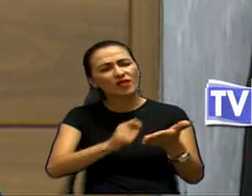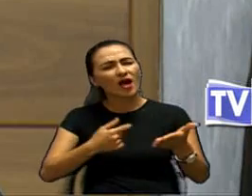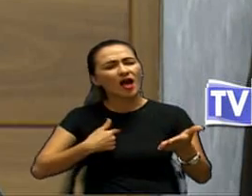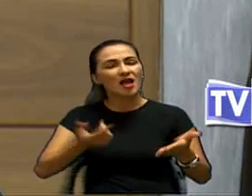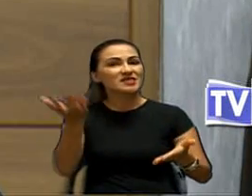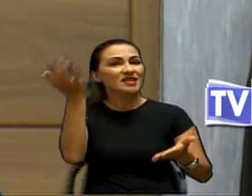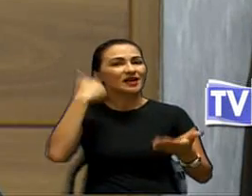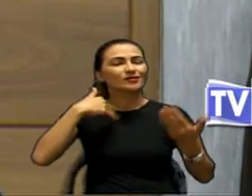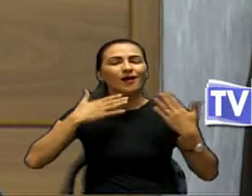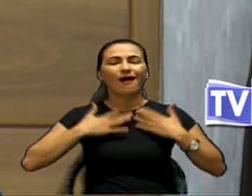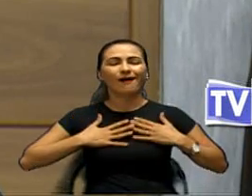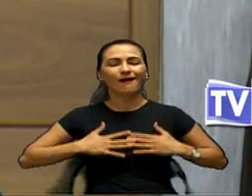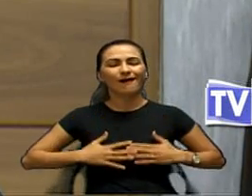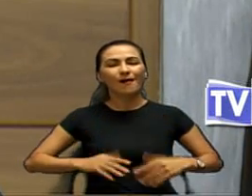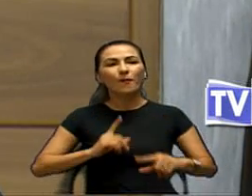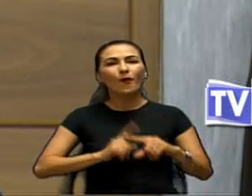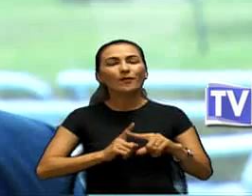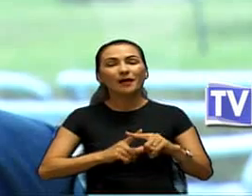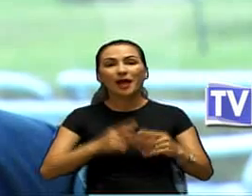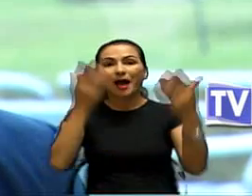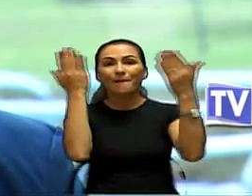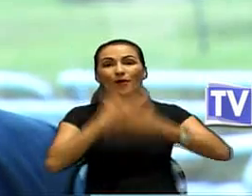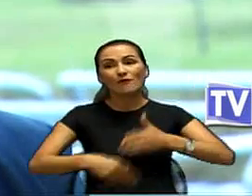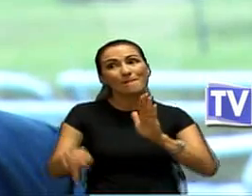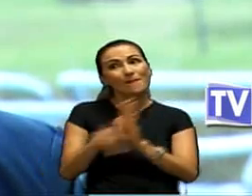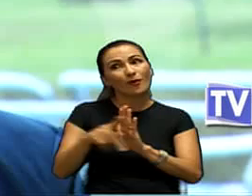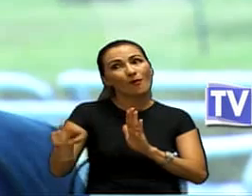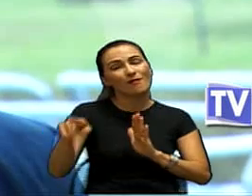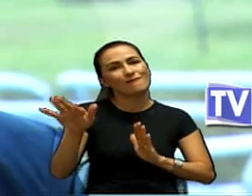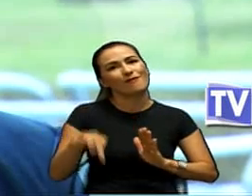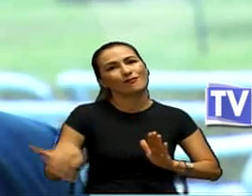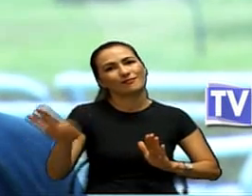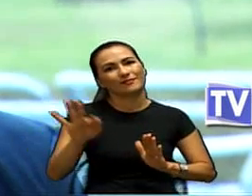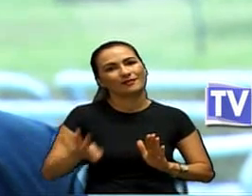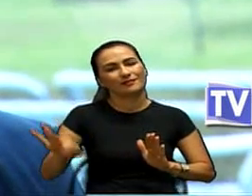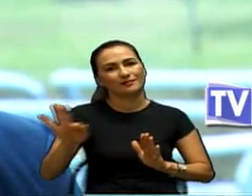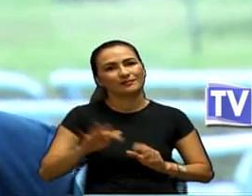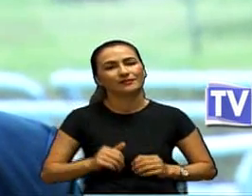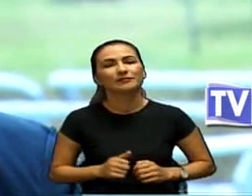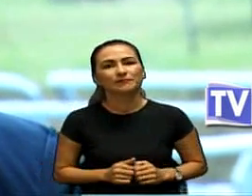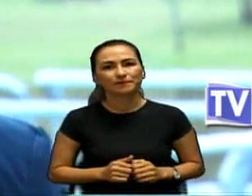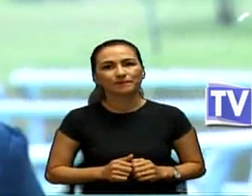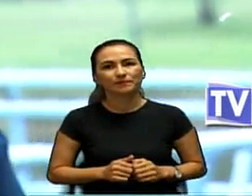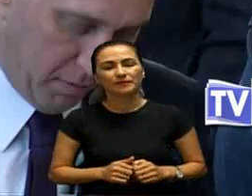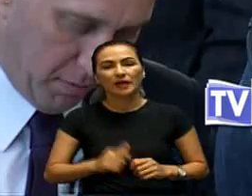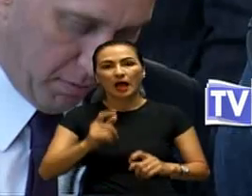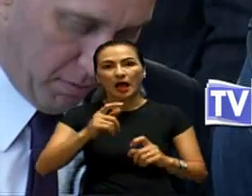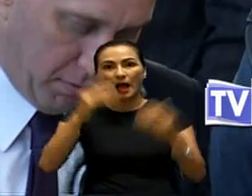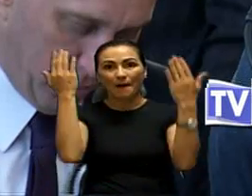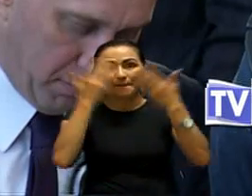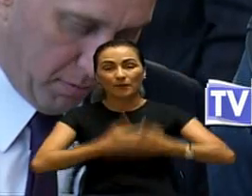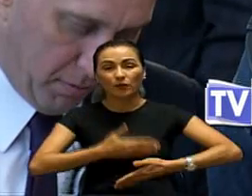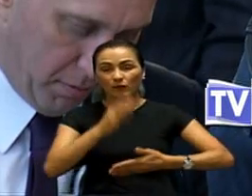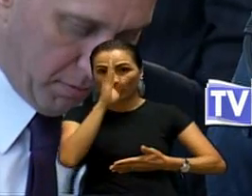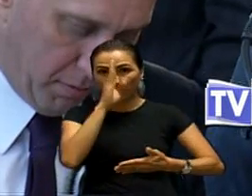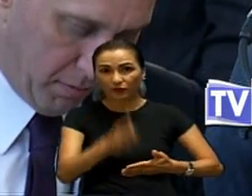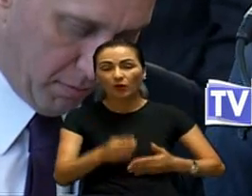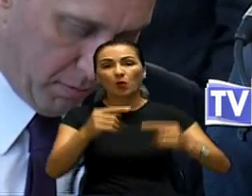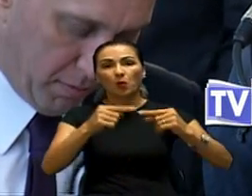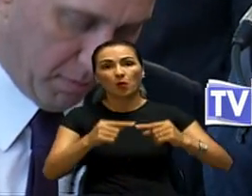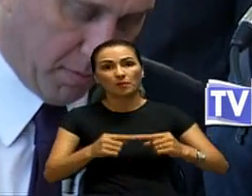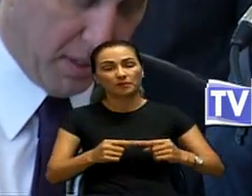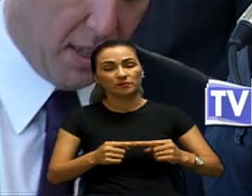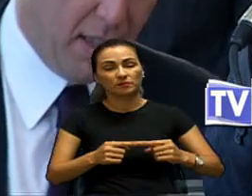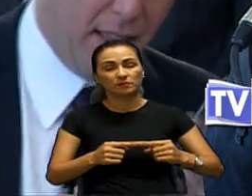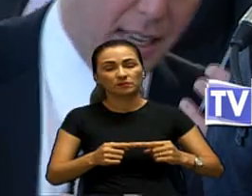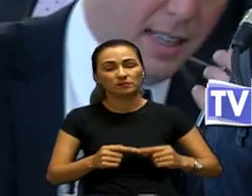afirmar, mas que as provas sejam feitas por métodos única e exclusivamente objetivos. E quando objetivos. Tem especialidade, na verdade, se